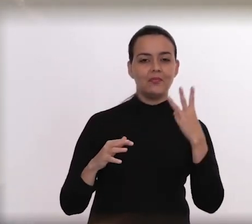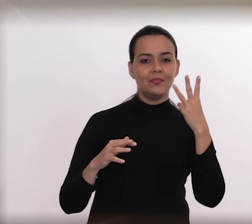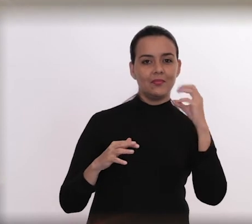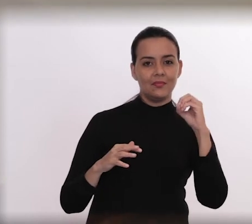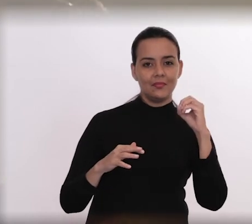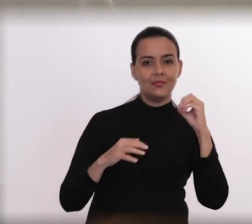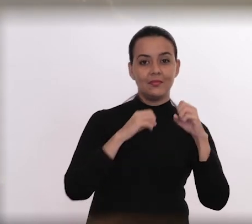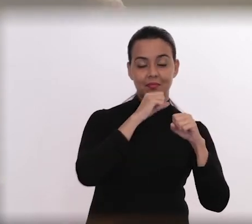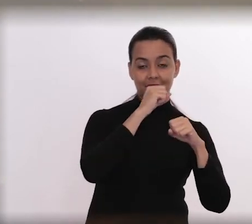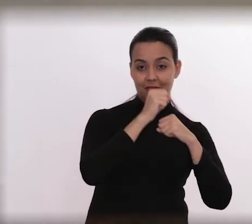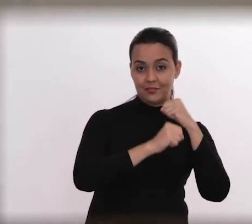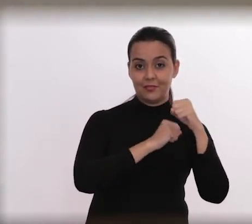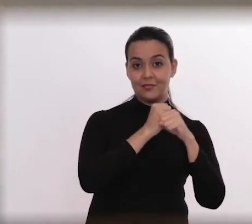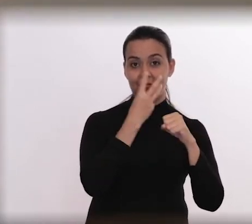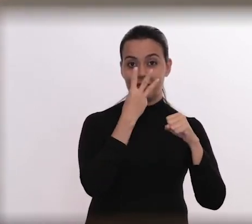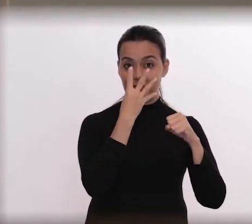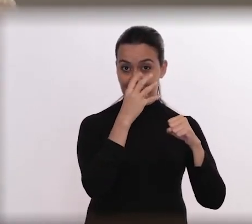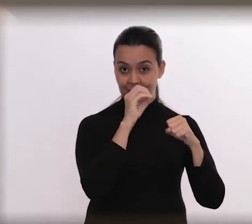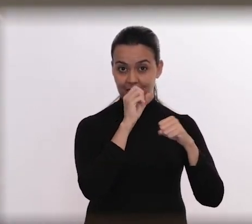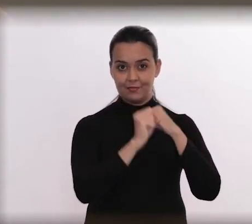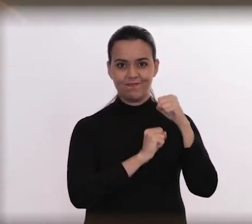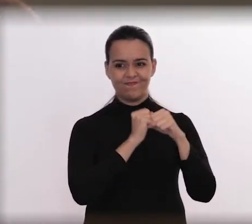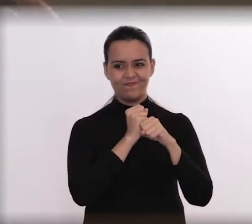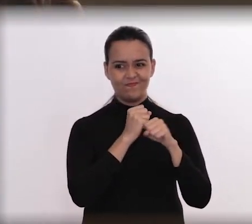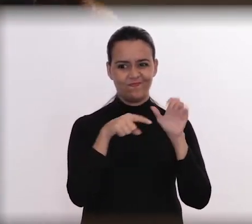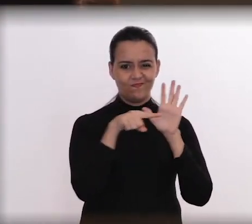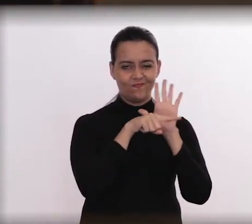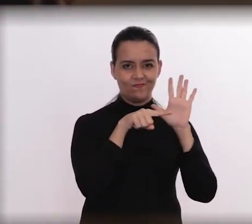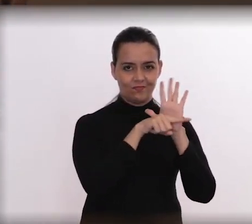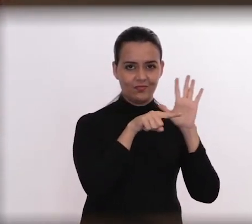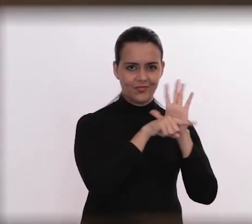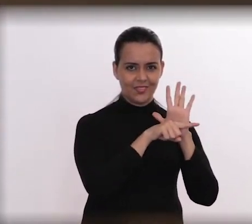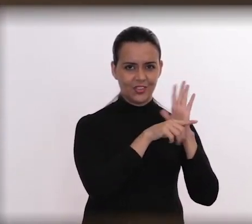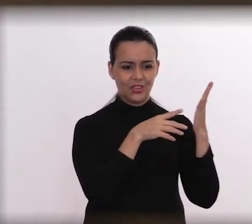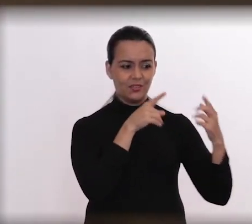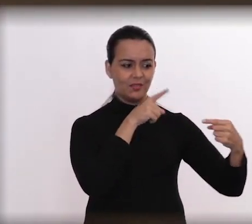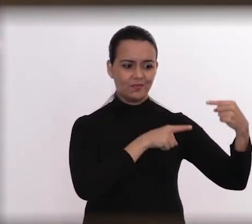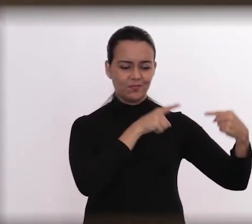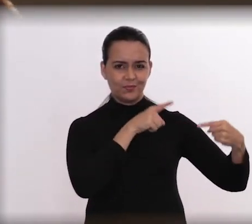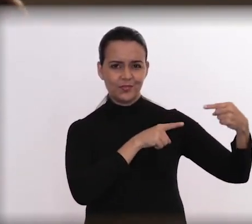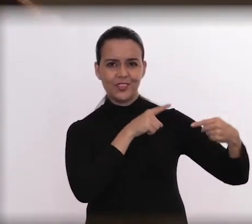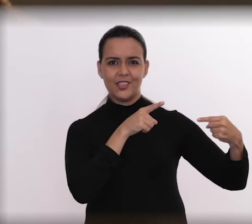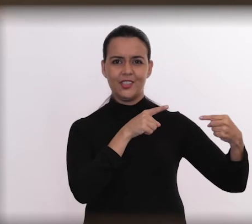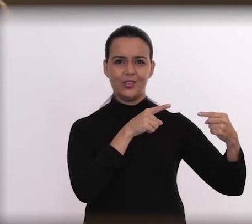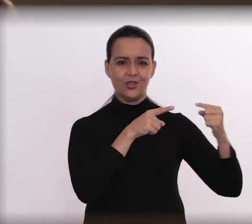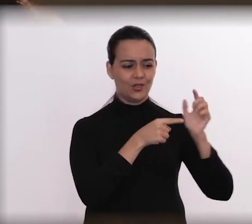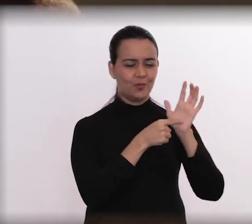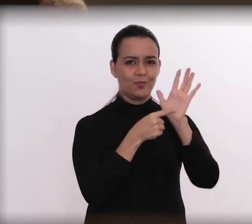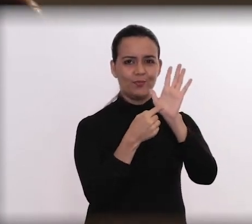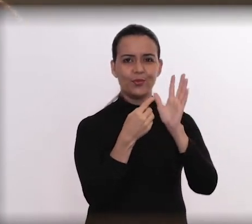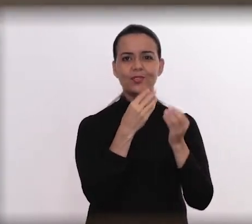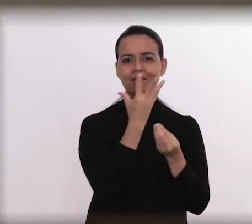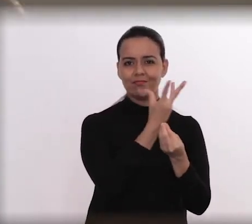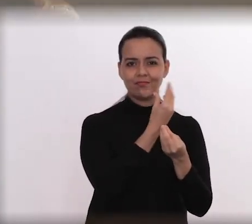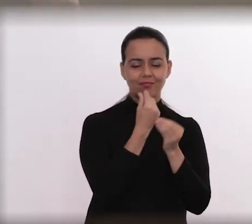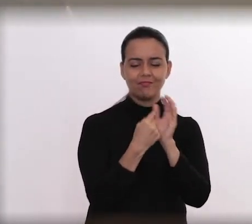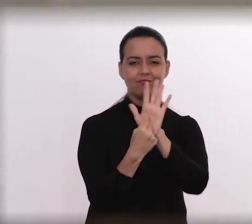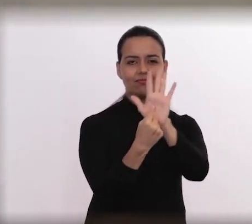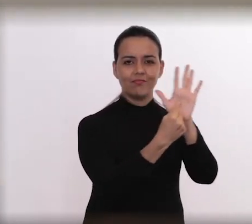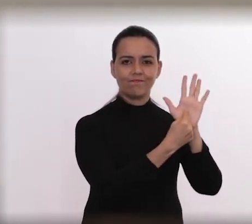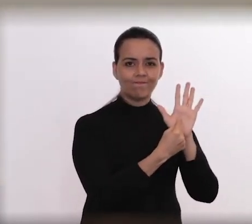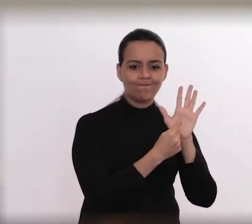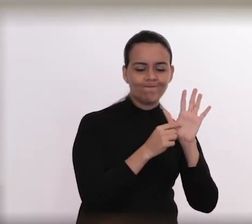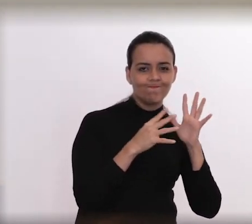50, predominou uma avaliação muito negativa, né, tanto estética quanto política, por parte de vastos ou de